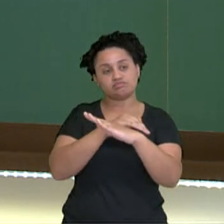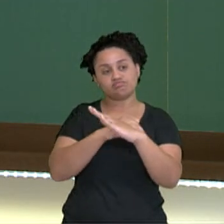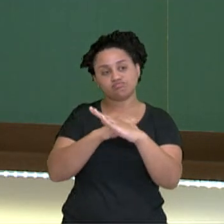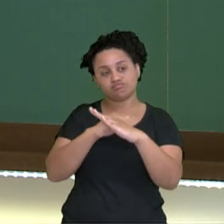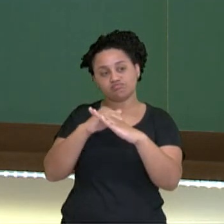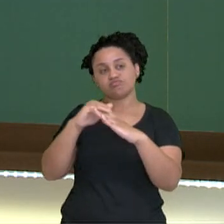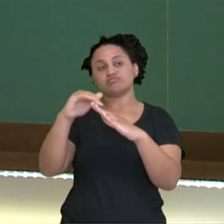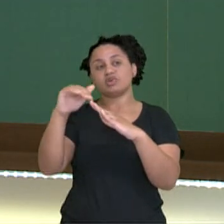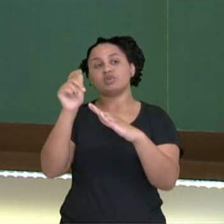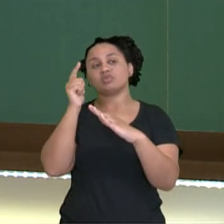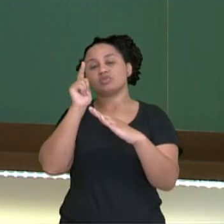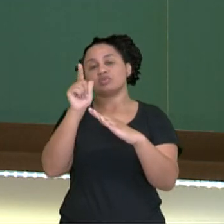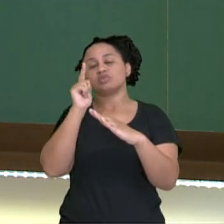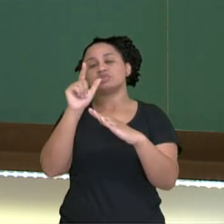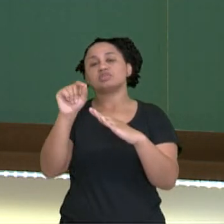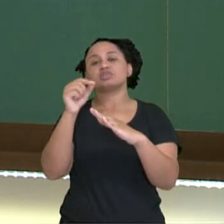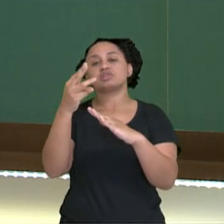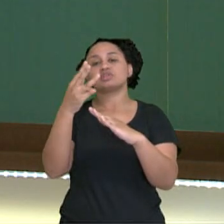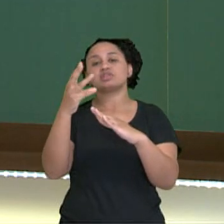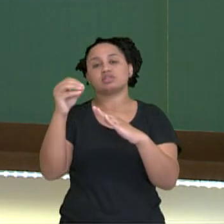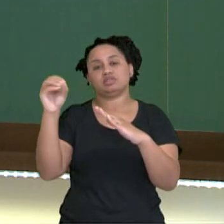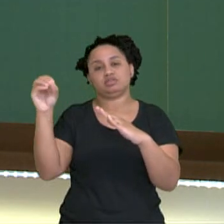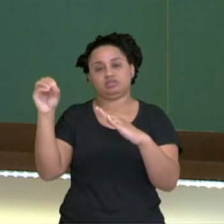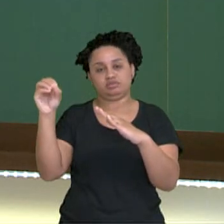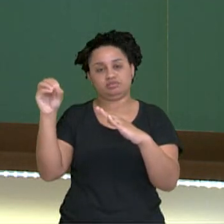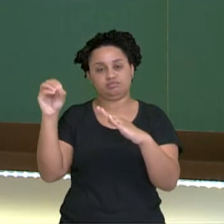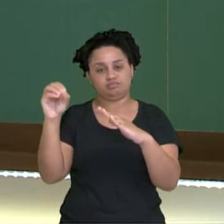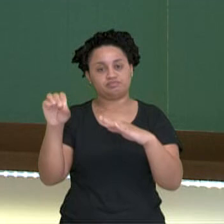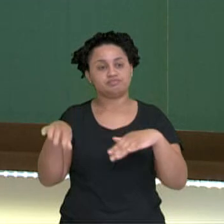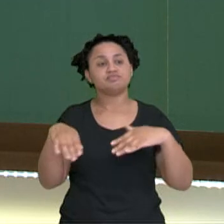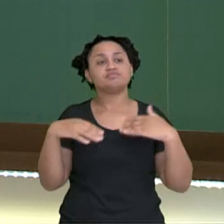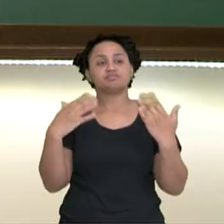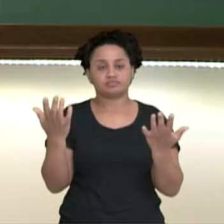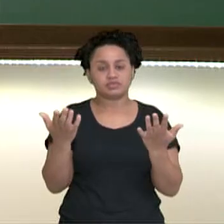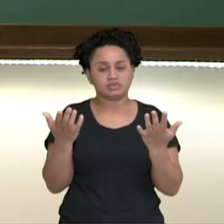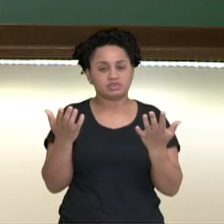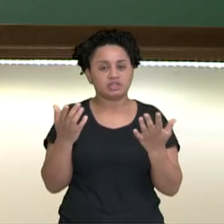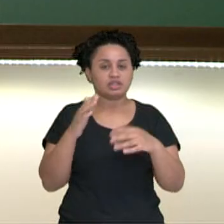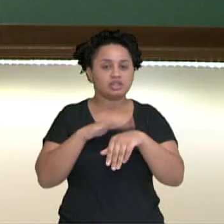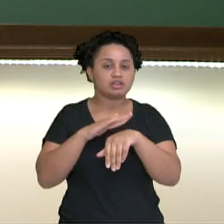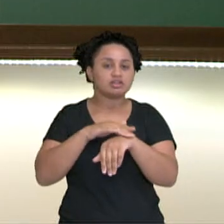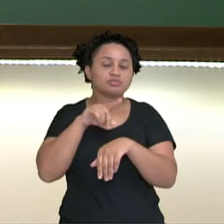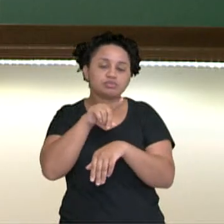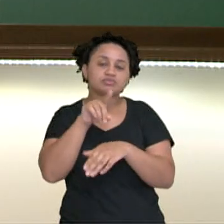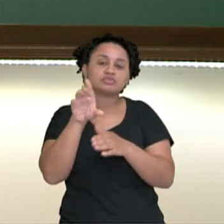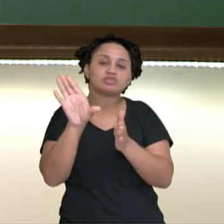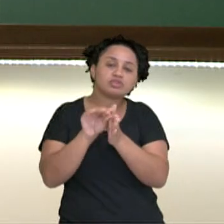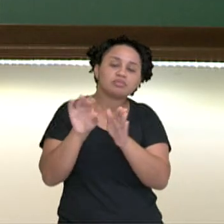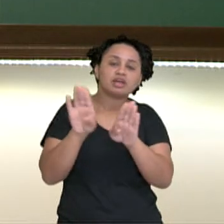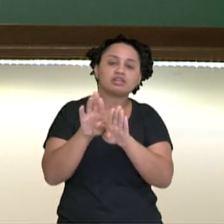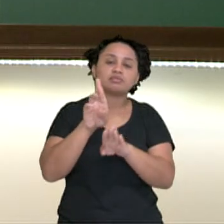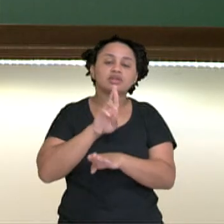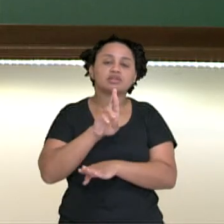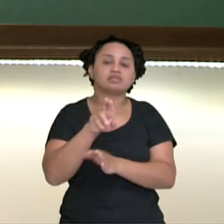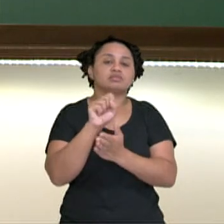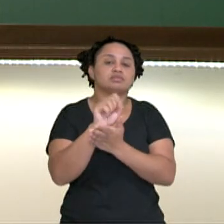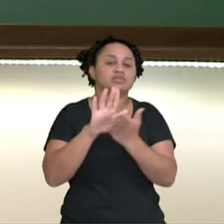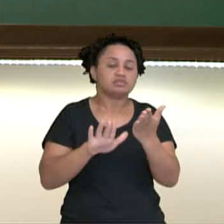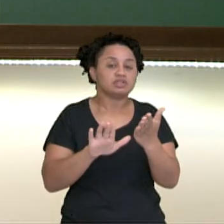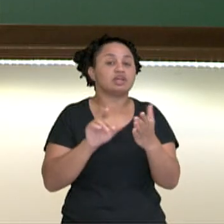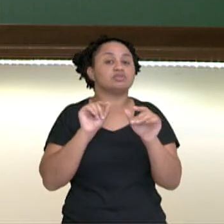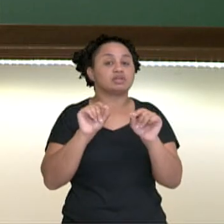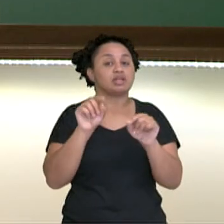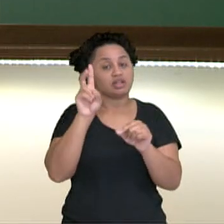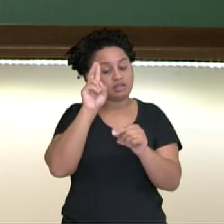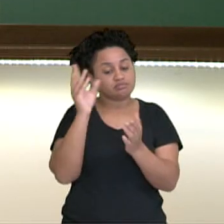em 2014 terminou com 300. Um tempinho para você resolver esse exercício. Não esqueça